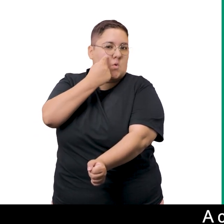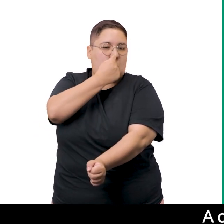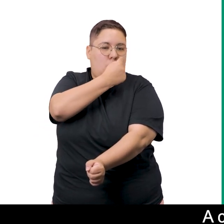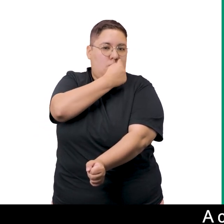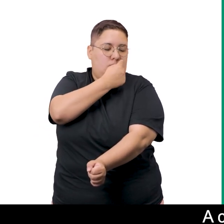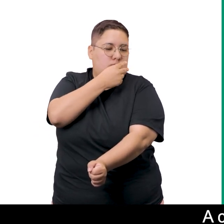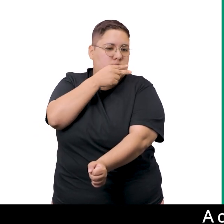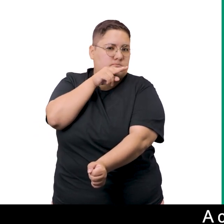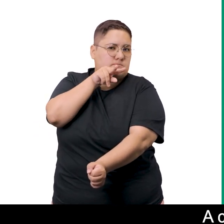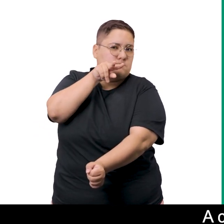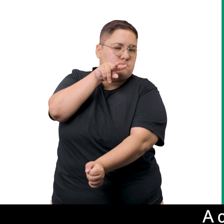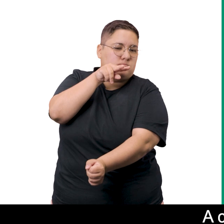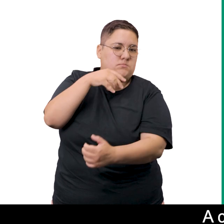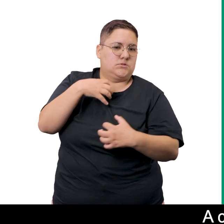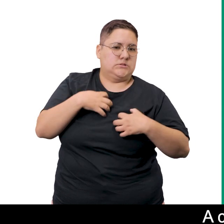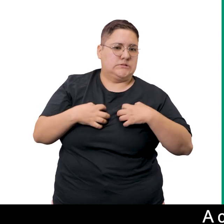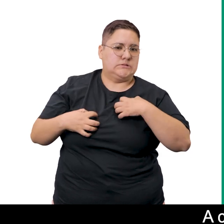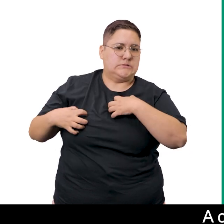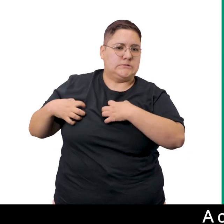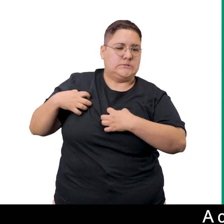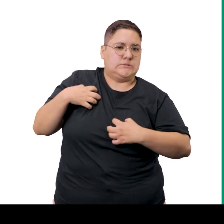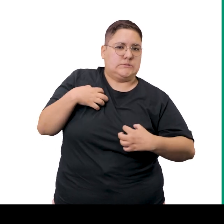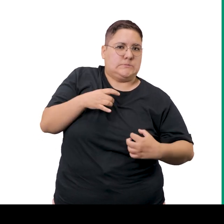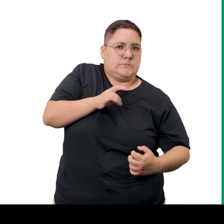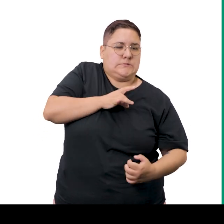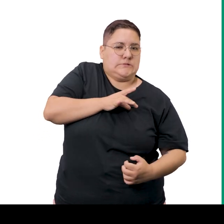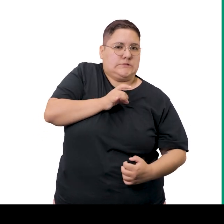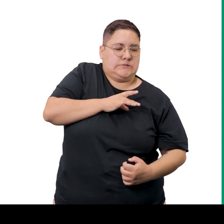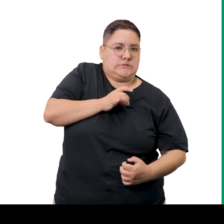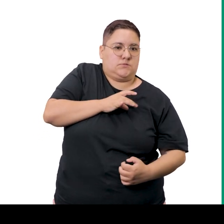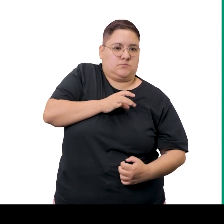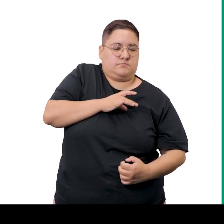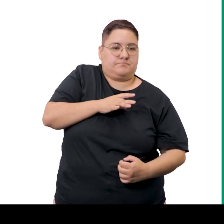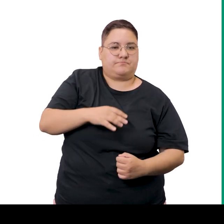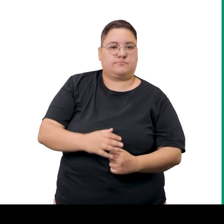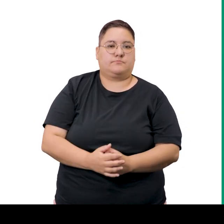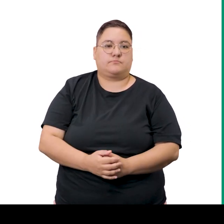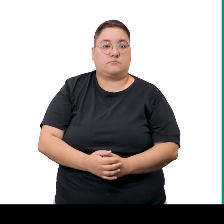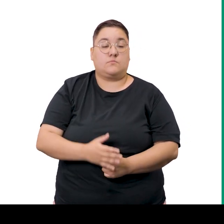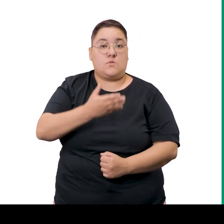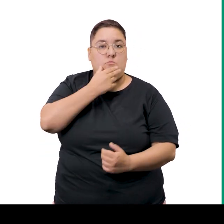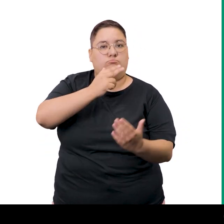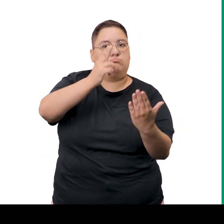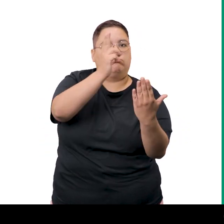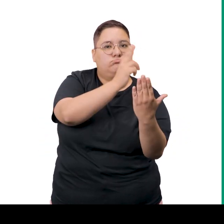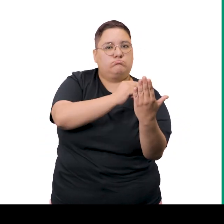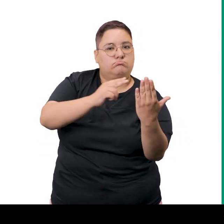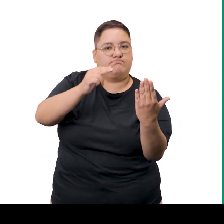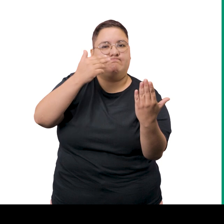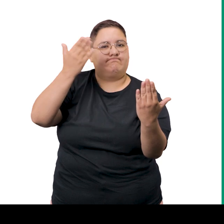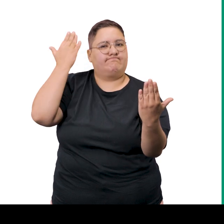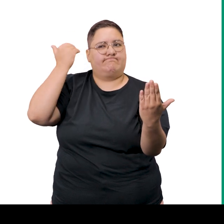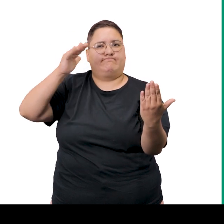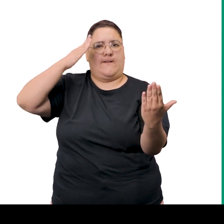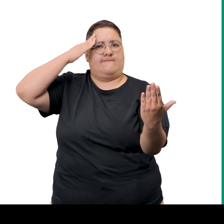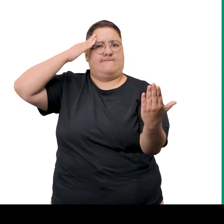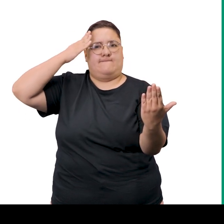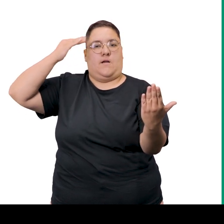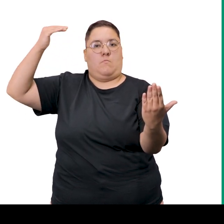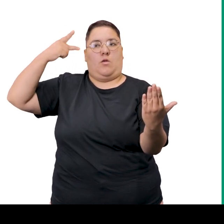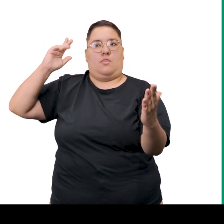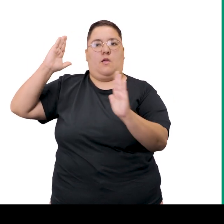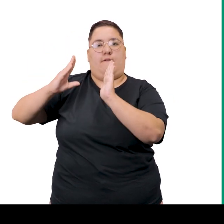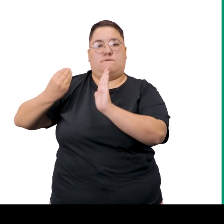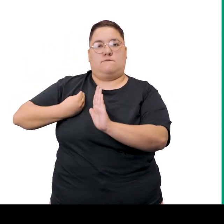no olhar há algo de angústia ou temor. O artista foi um dos retratistas mais requisitados